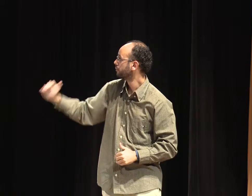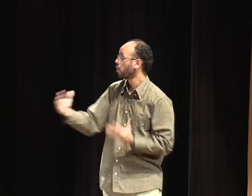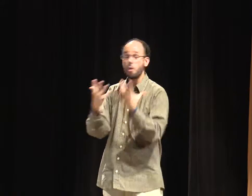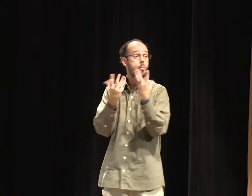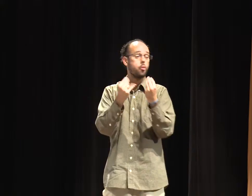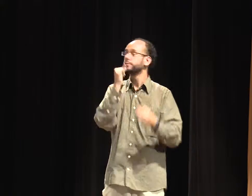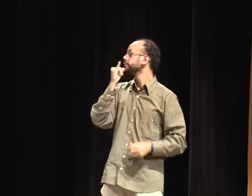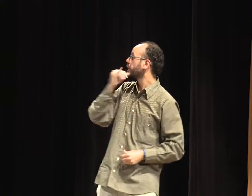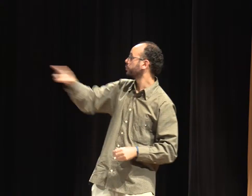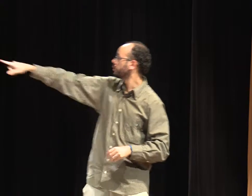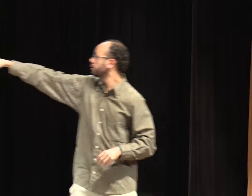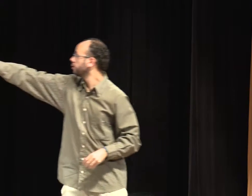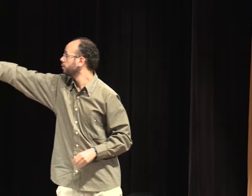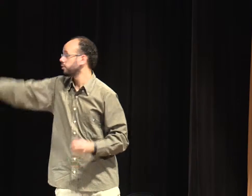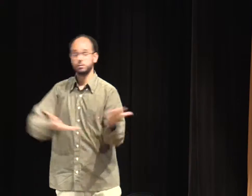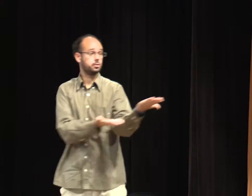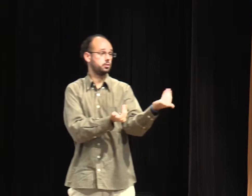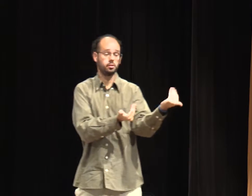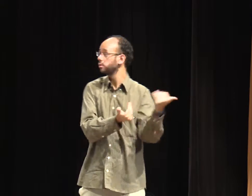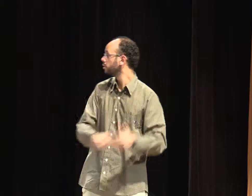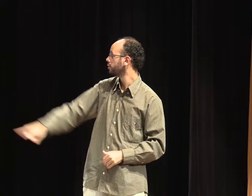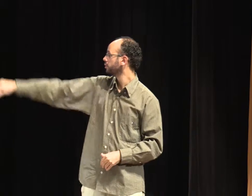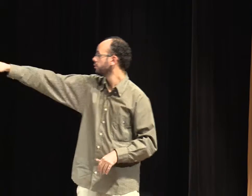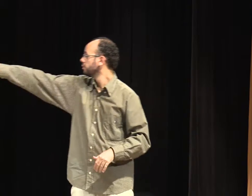Conferência Nacional ela teve essas etapas,